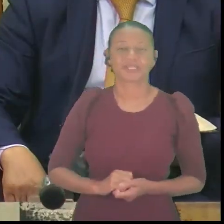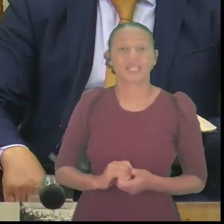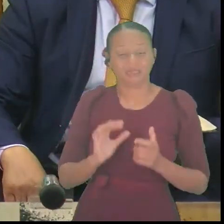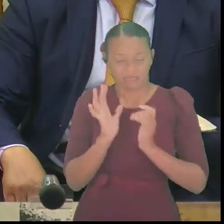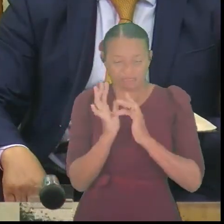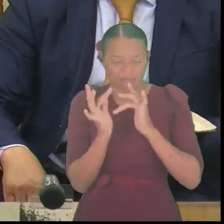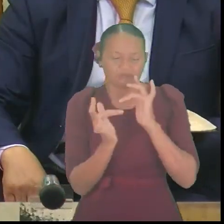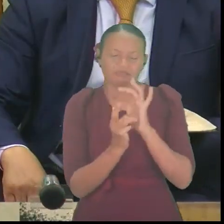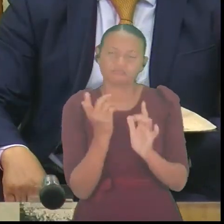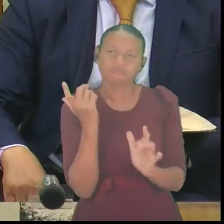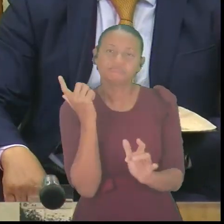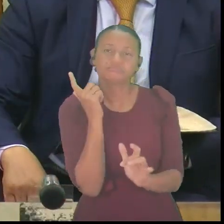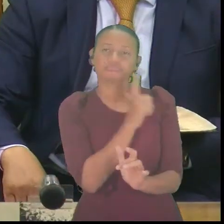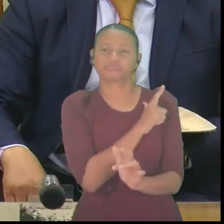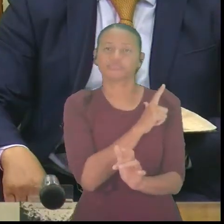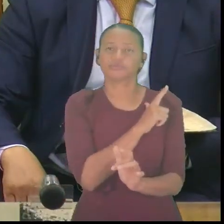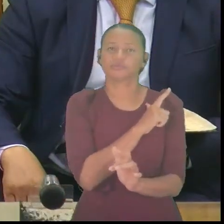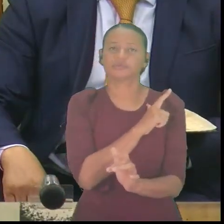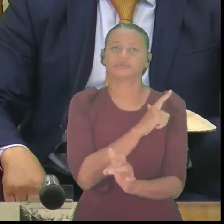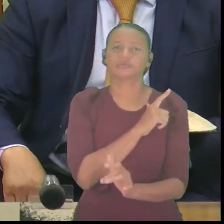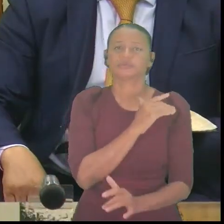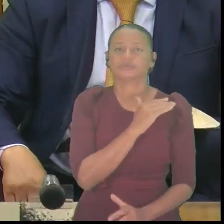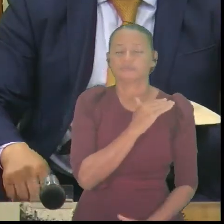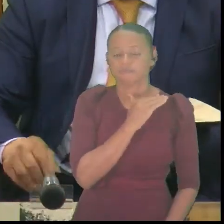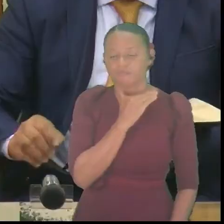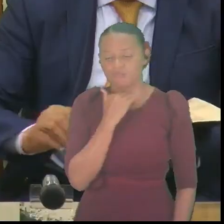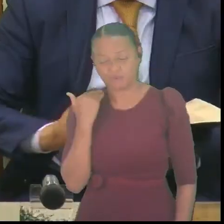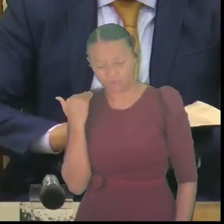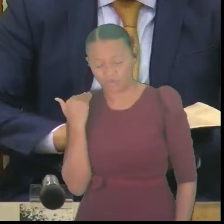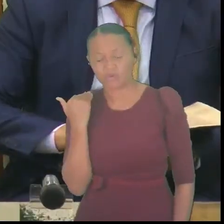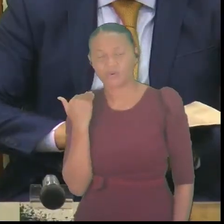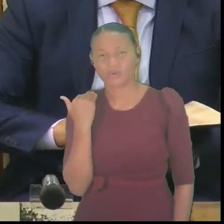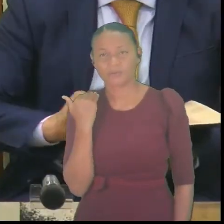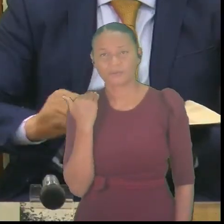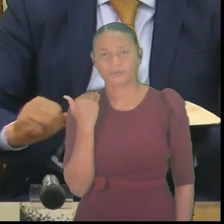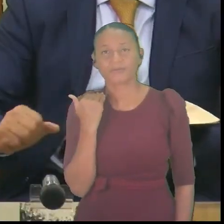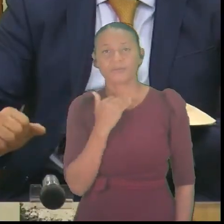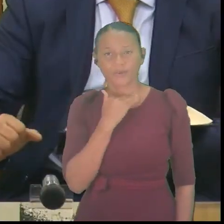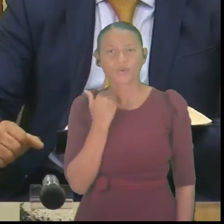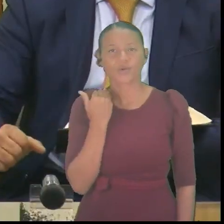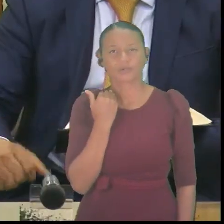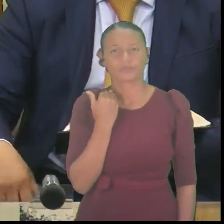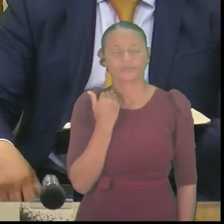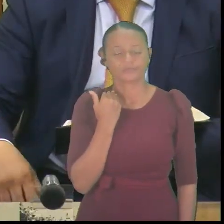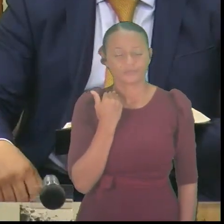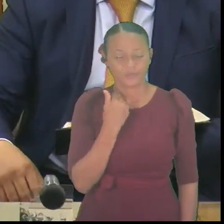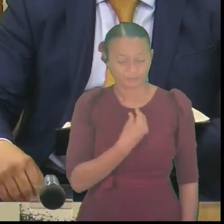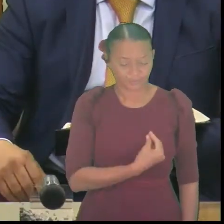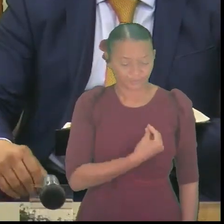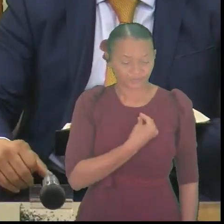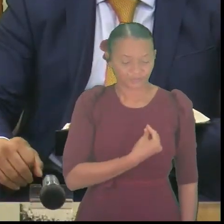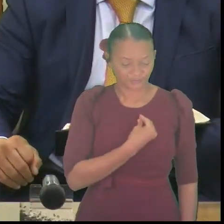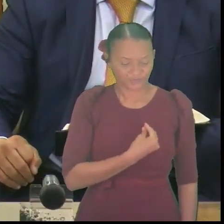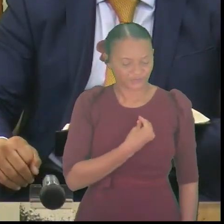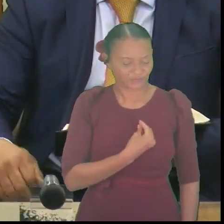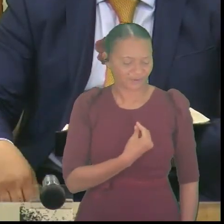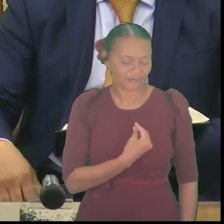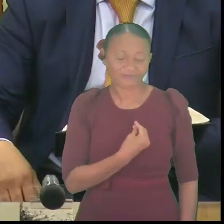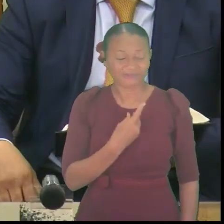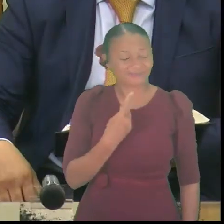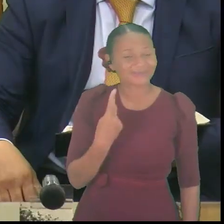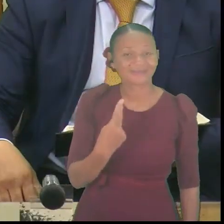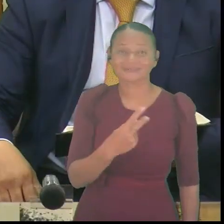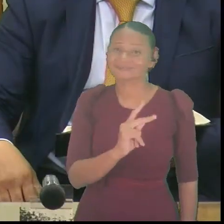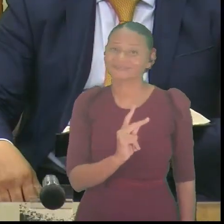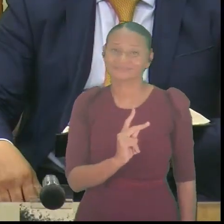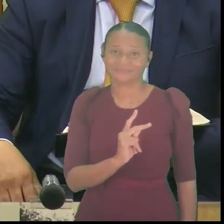Jesus conseguiu morrer a morte que ele viveu, que ele morreu, melhor dizendo, porque ele viveu a vida que ele viveu. Se